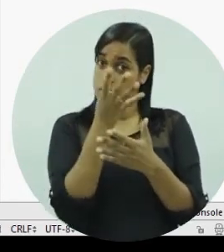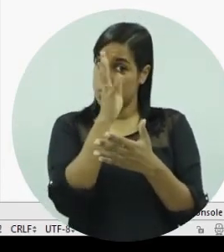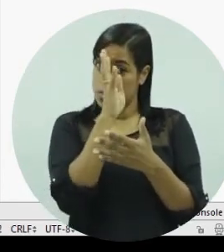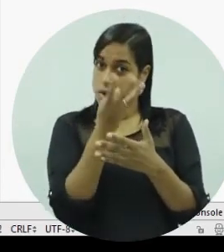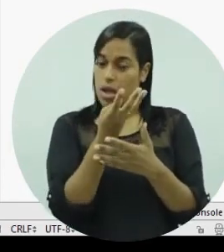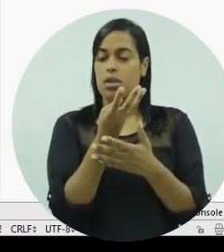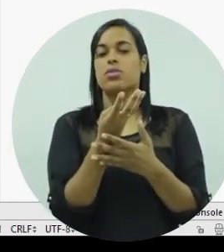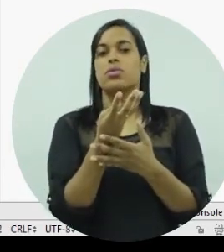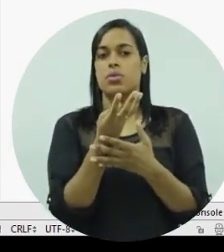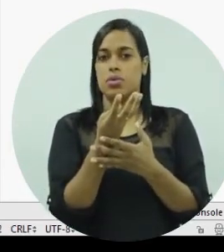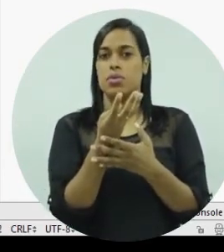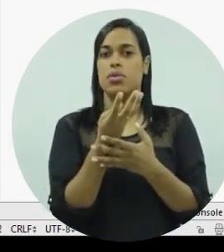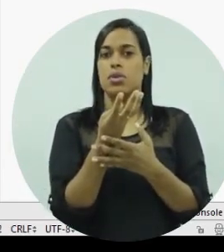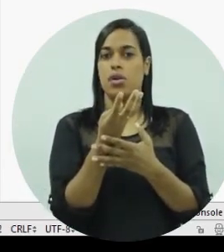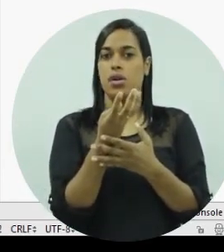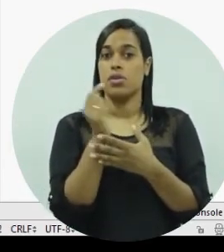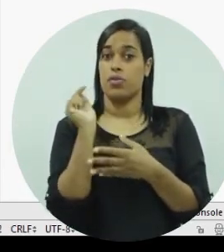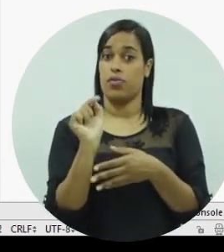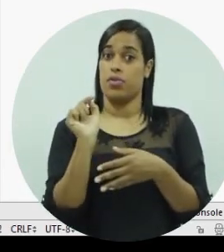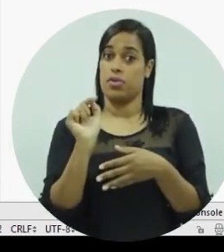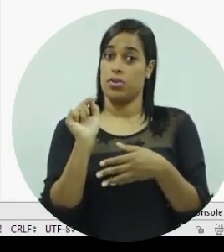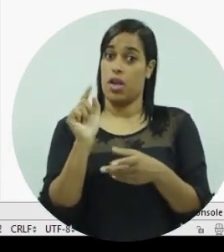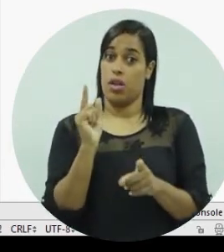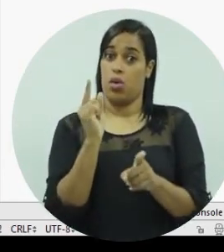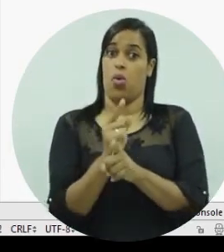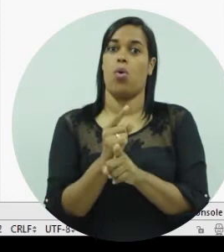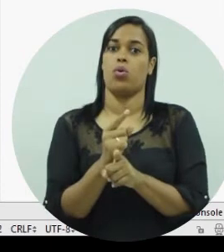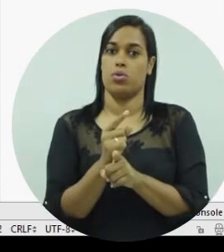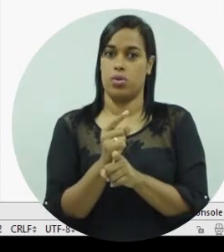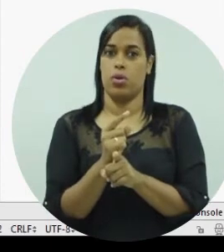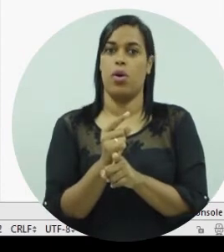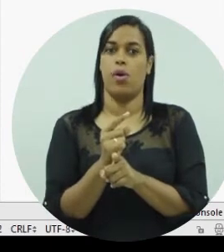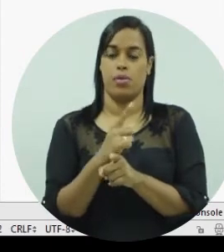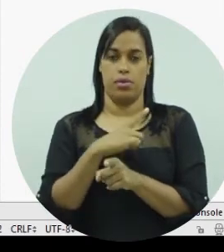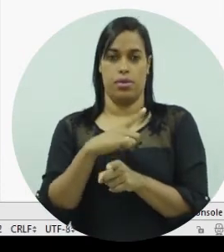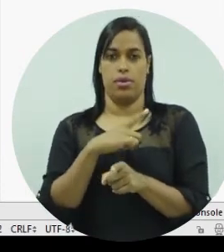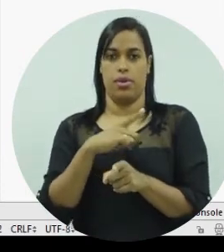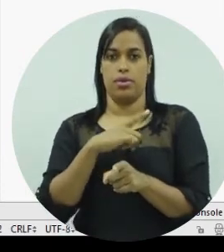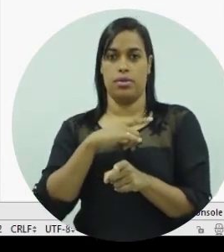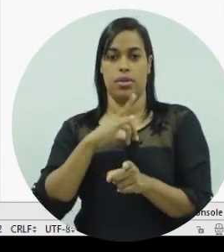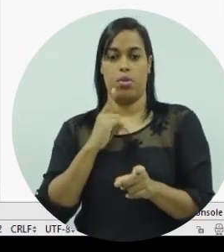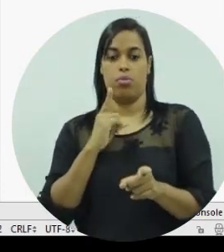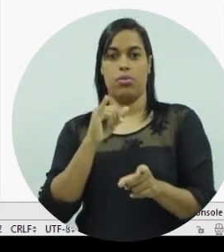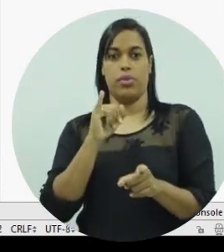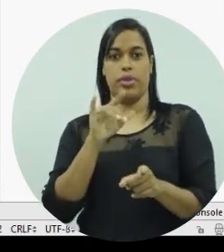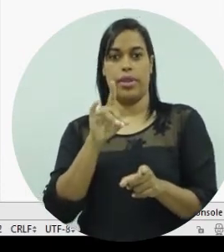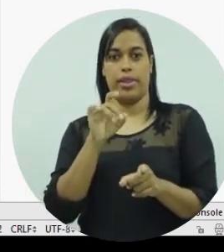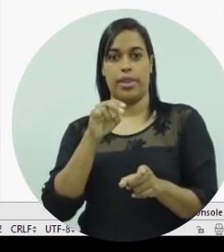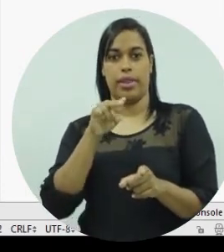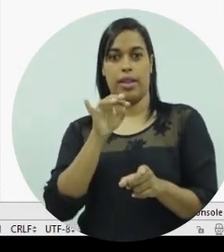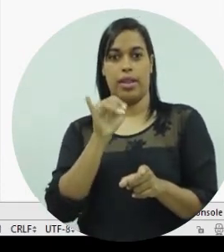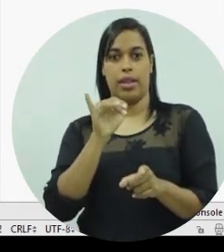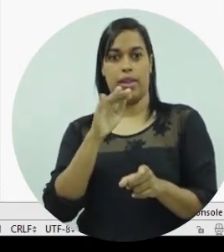resultado, que foi o elemento que ele achou lá que possui um